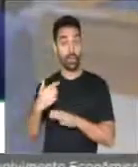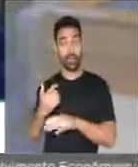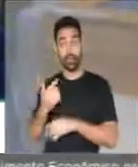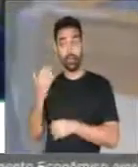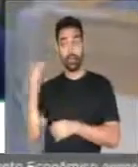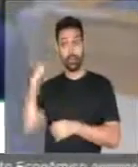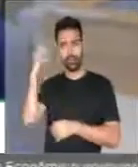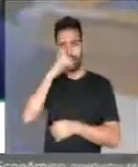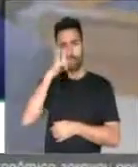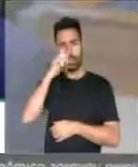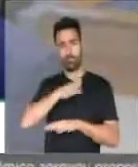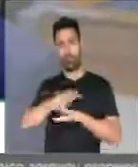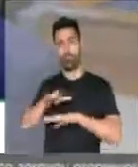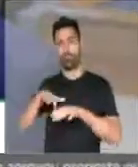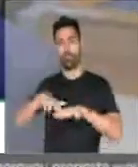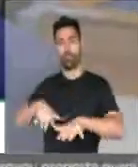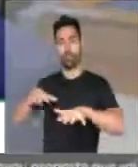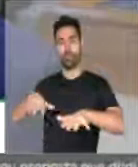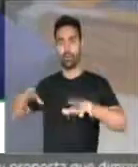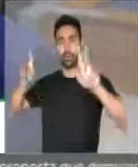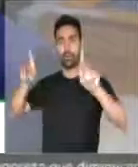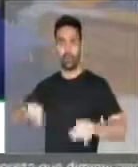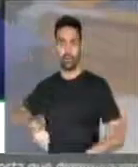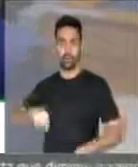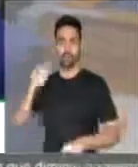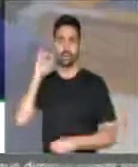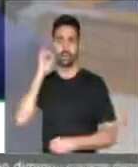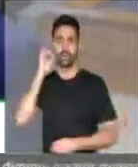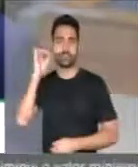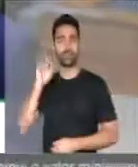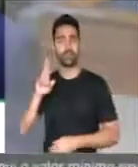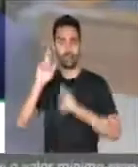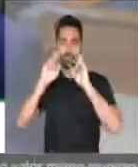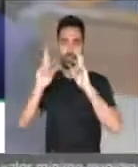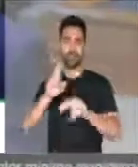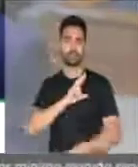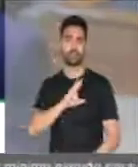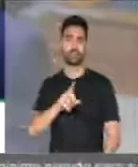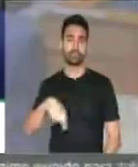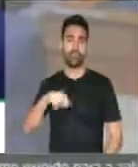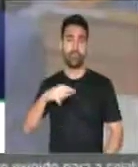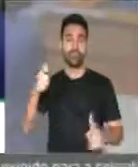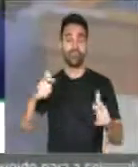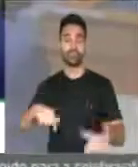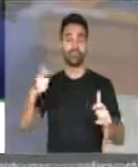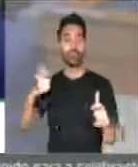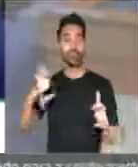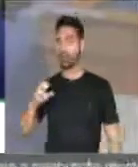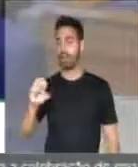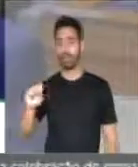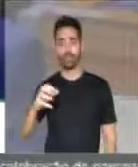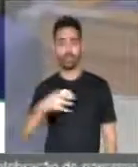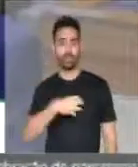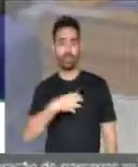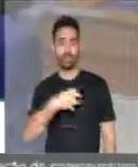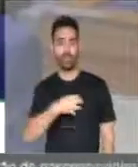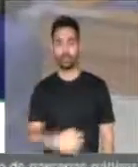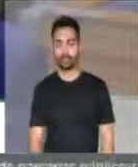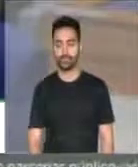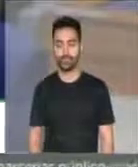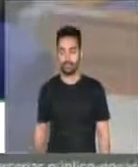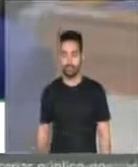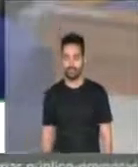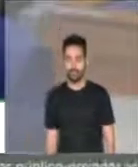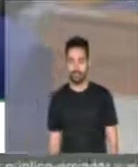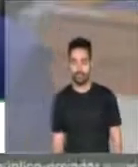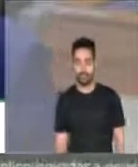último domingo da Caminhada da Paz e contra a Intolerância Religiosa no município de Ilhéus. A caminhada promovida pelos povos de terreiro de Ilhéus